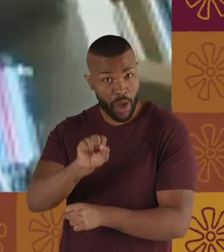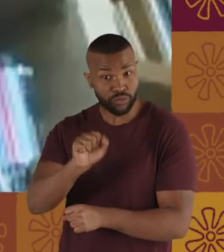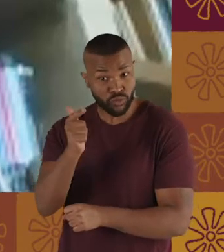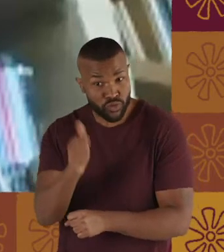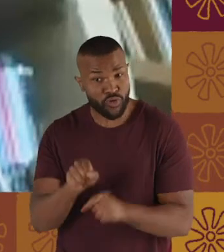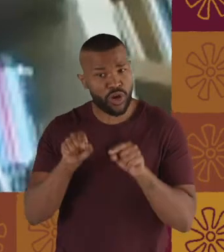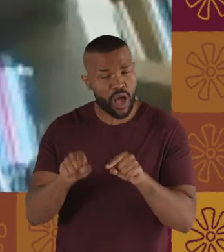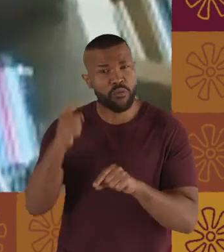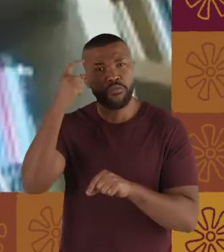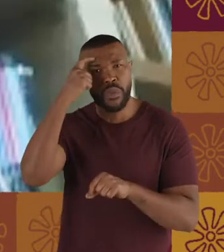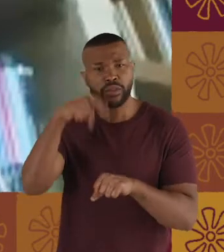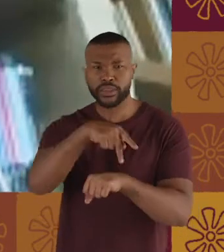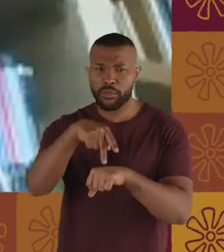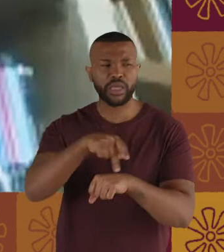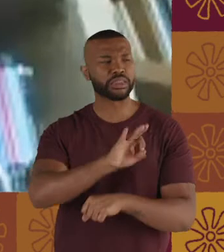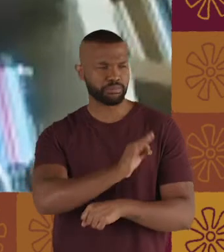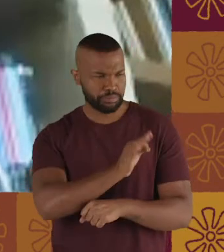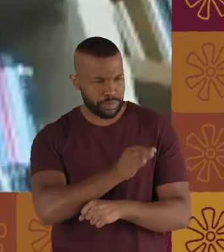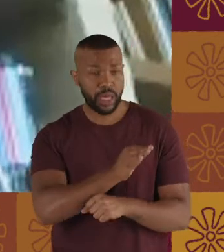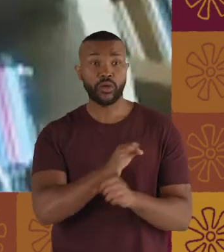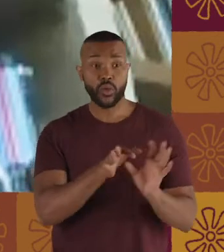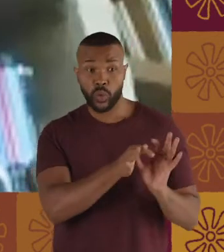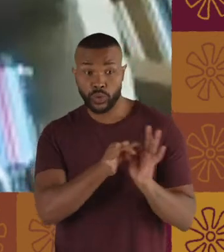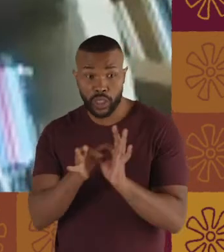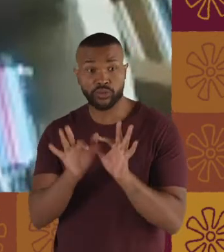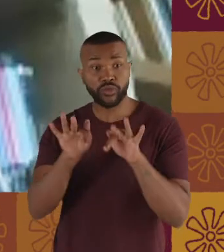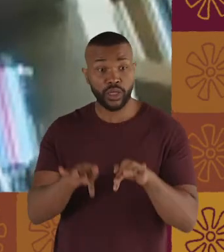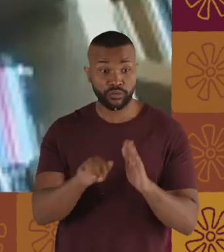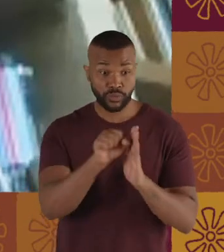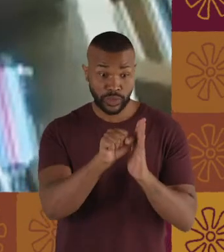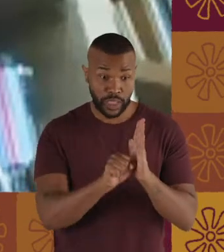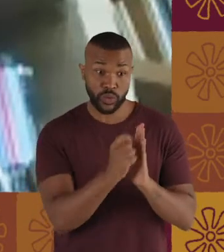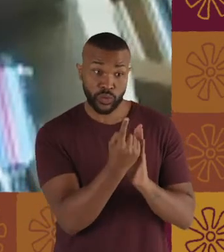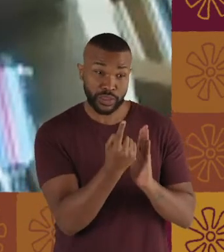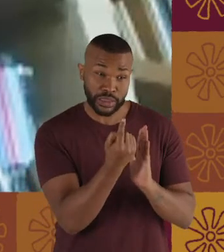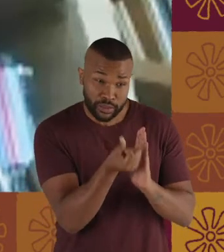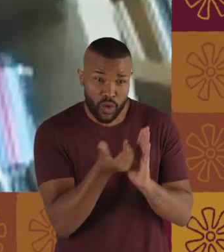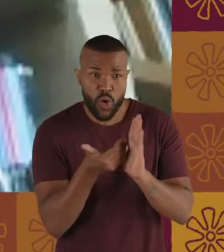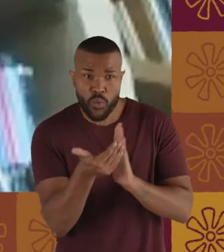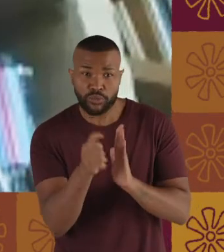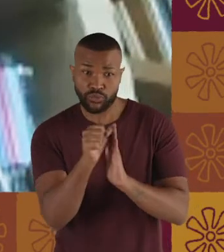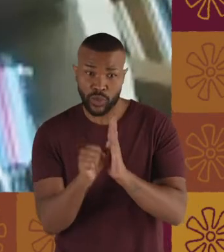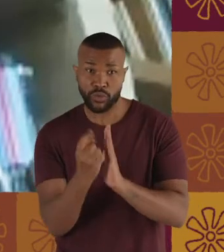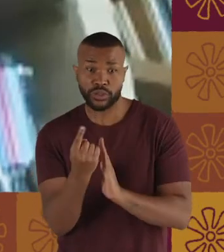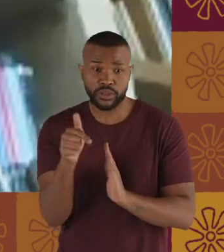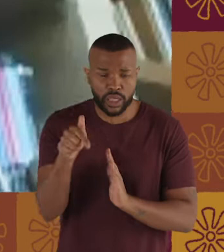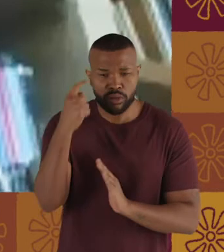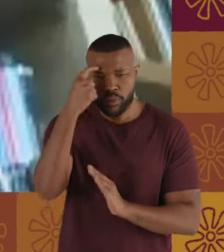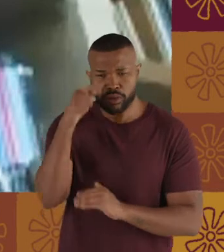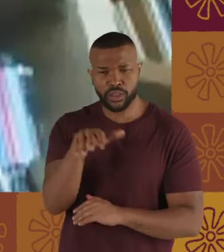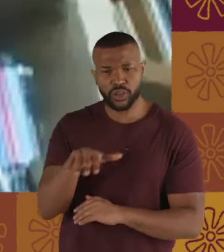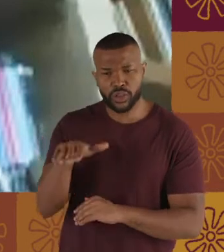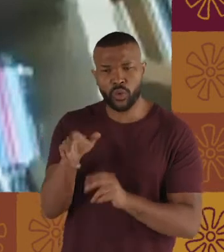de fato isso, é pensar a nação. Exato. Naquele contexto do final do século XVI para o XVII, era pensar